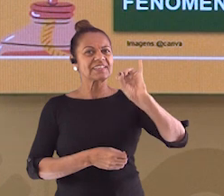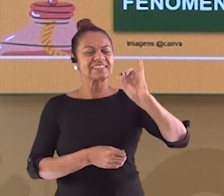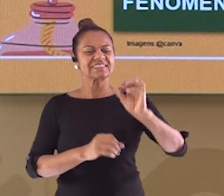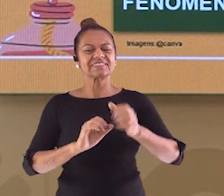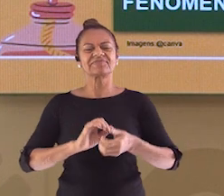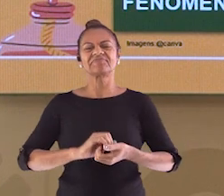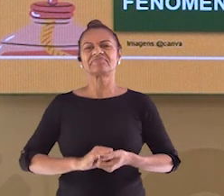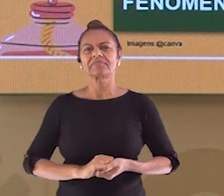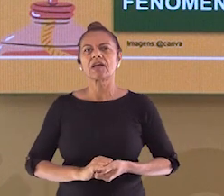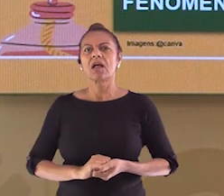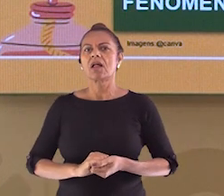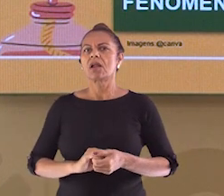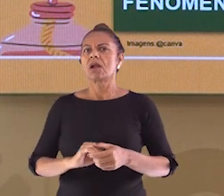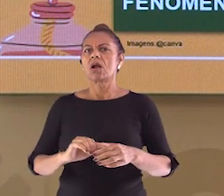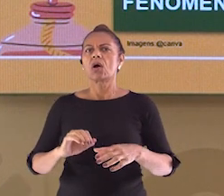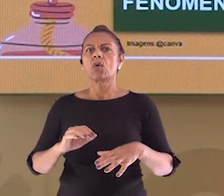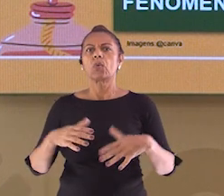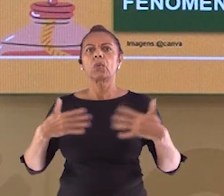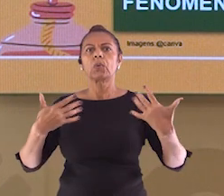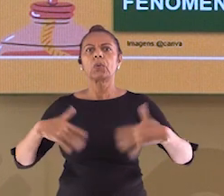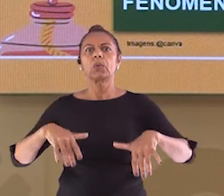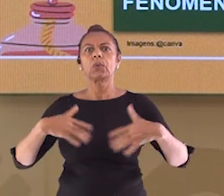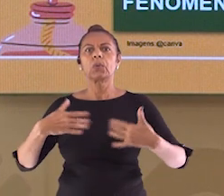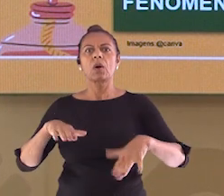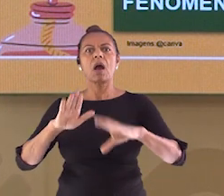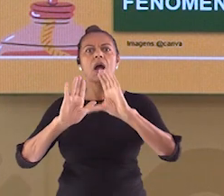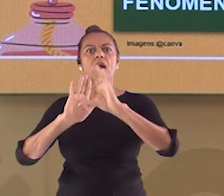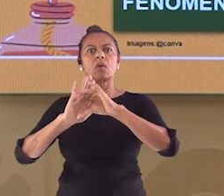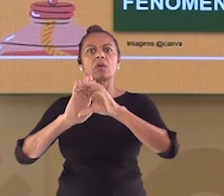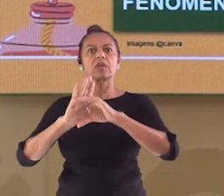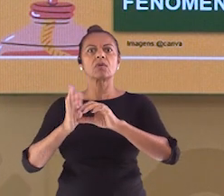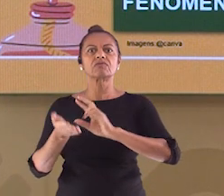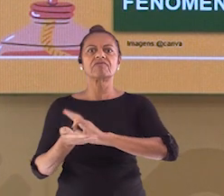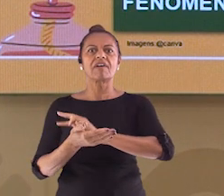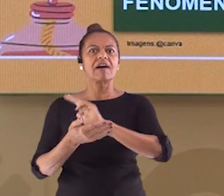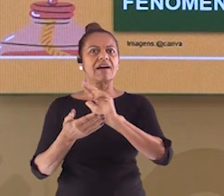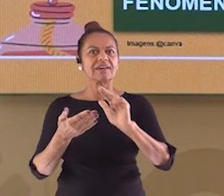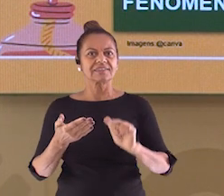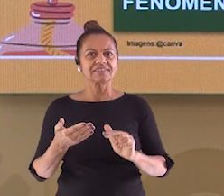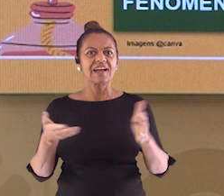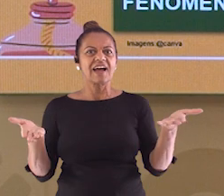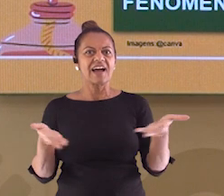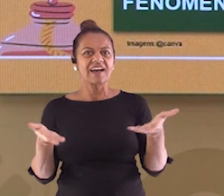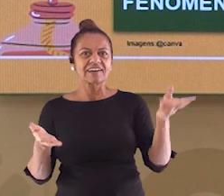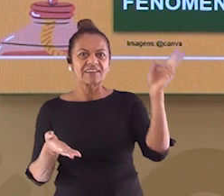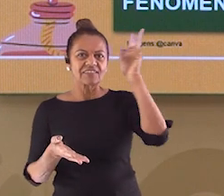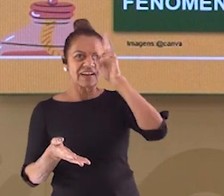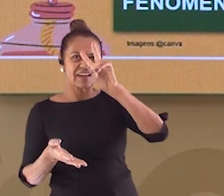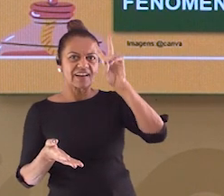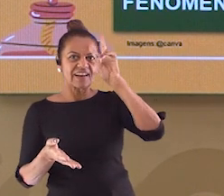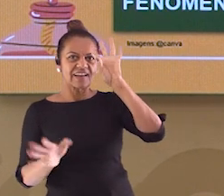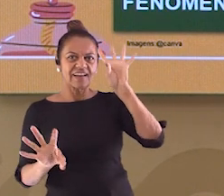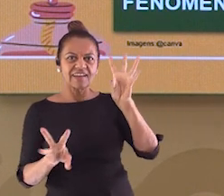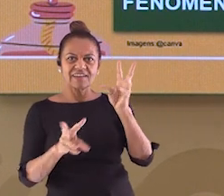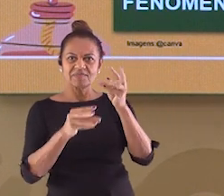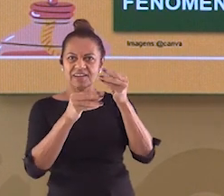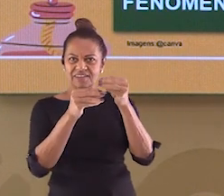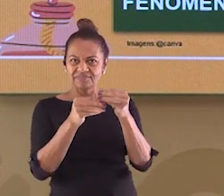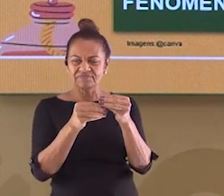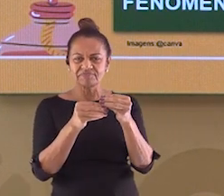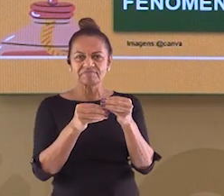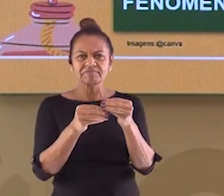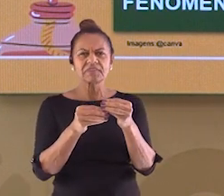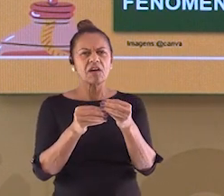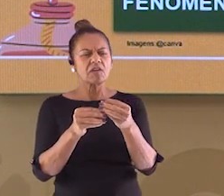não é verdade? Agora nós vamos relembrar o que aprendemos em nossa aula de hoje. Como vocês